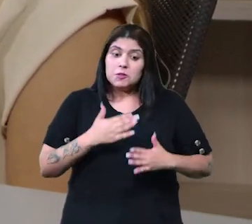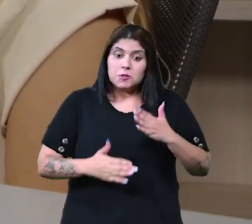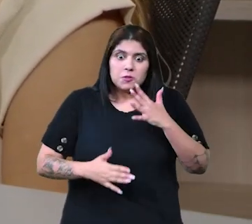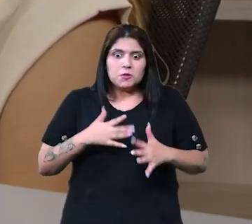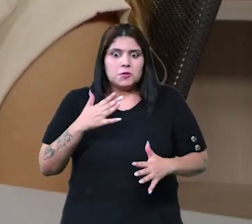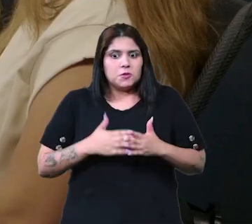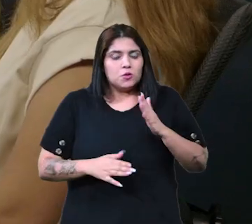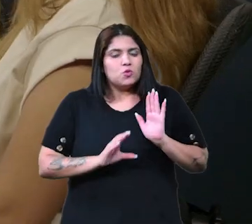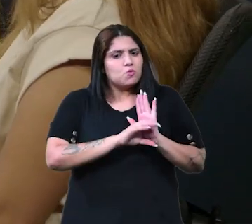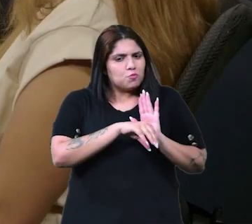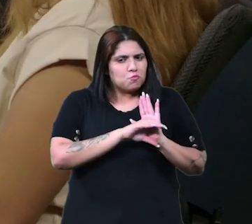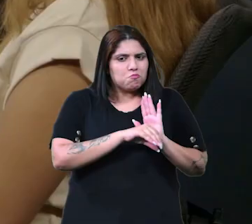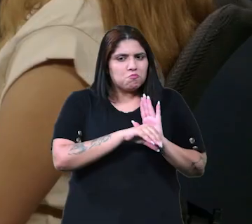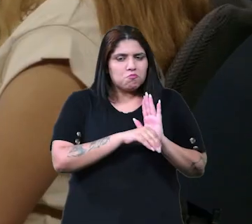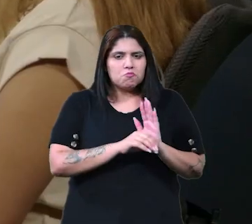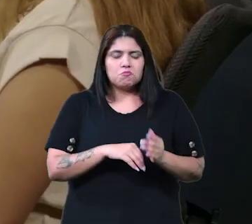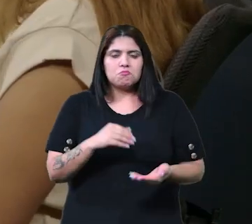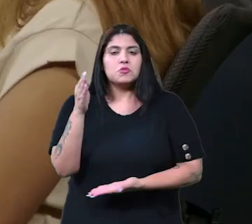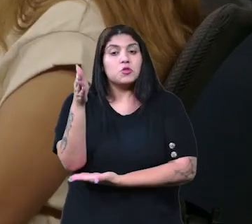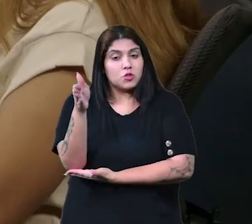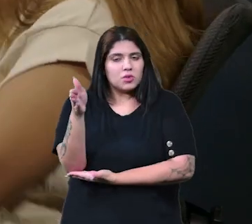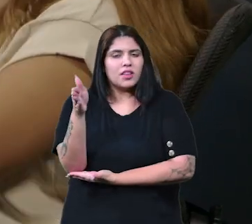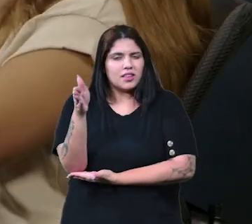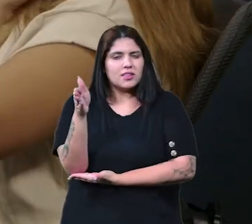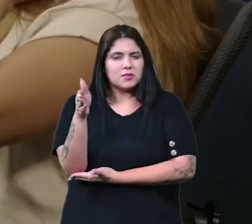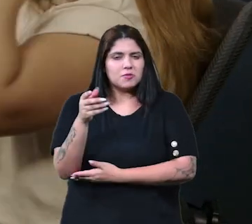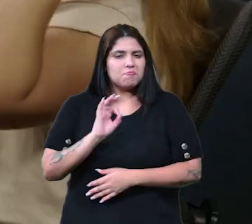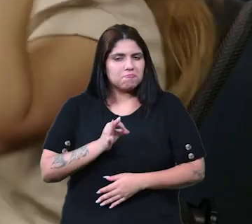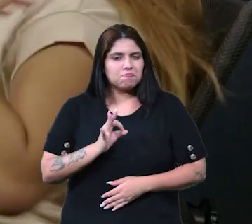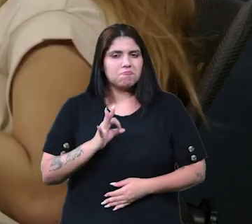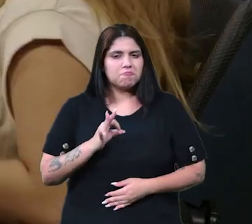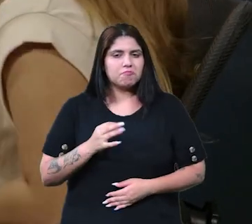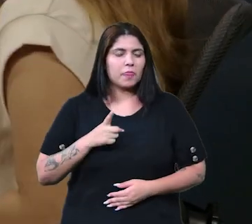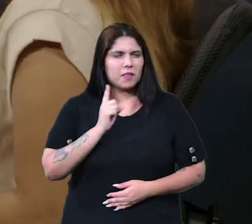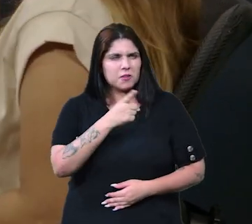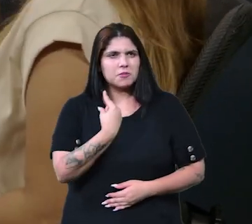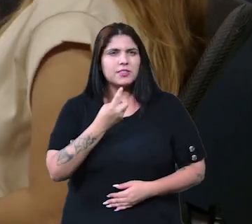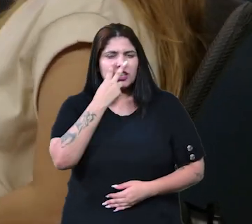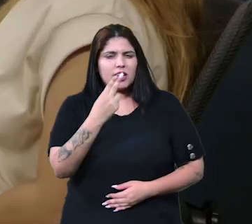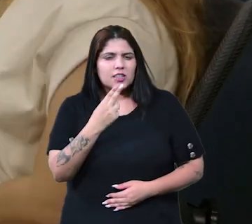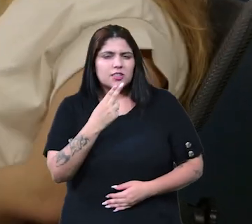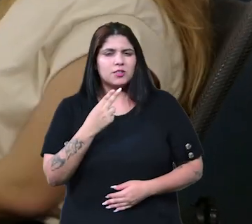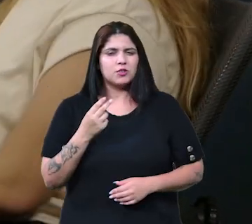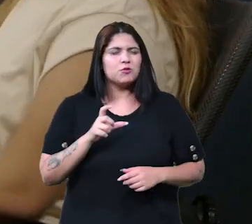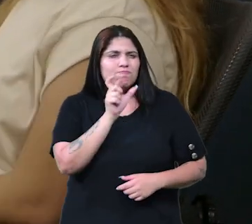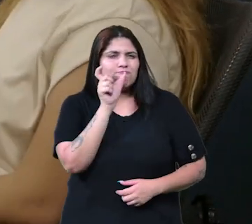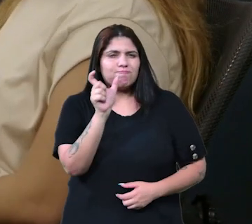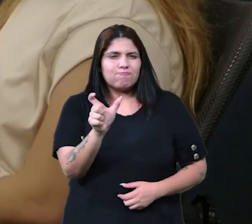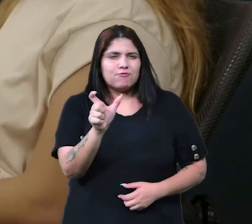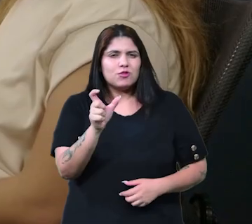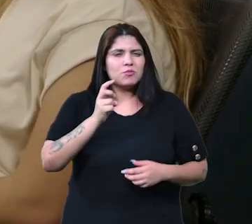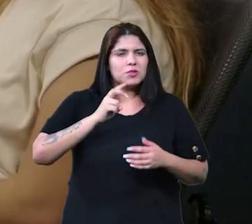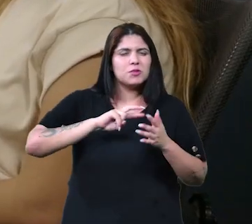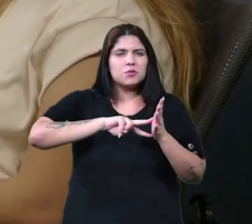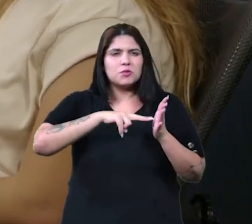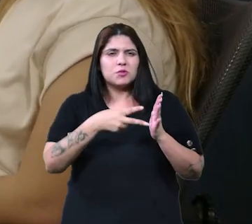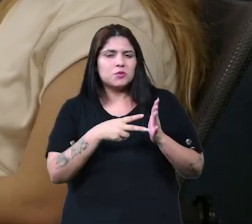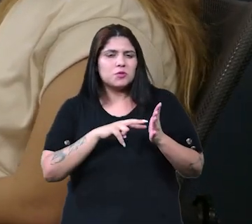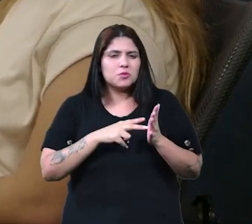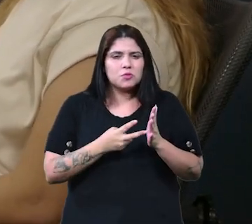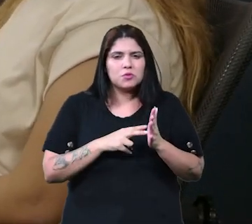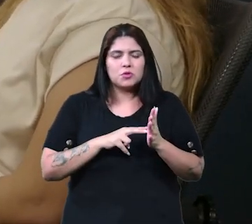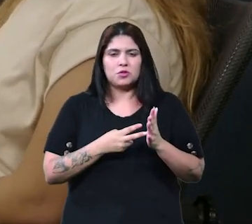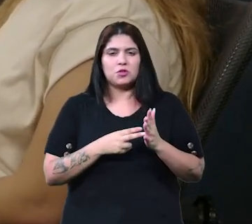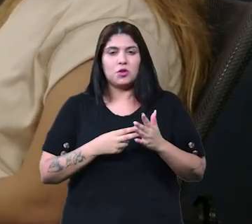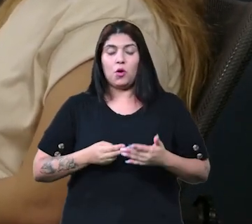né? Muitas vezes a gente acha que o termo é sinônimo de hotelaria, né? É uma temática que só se aplica